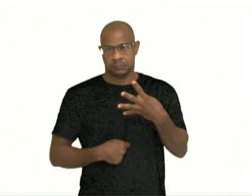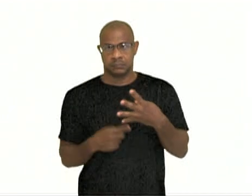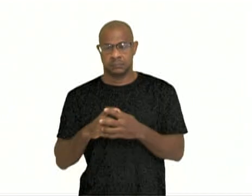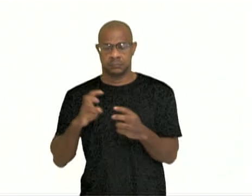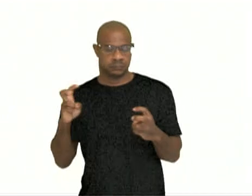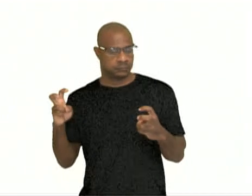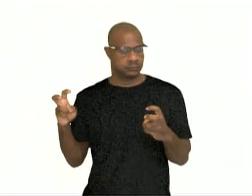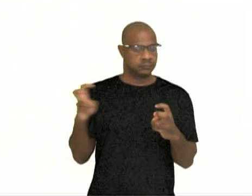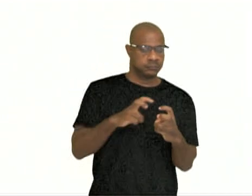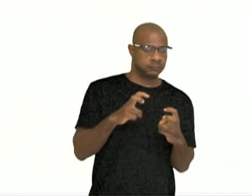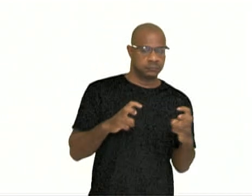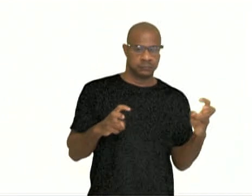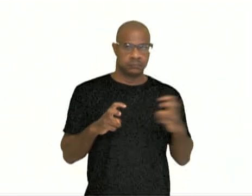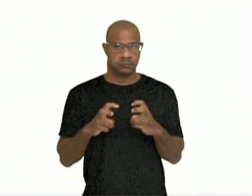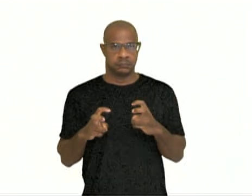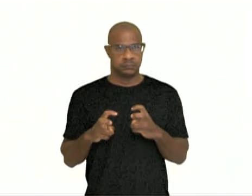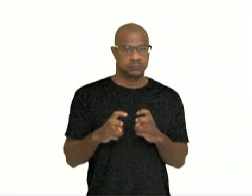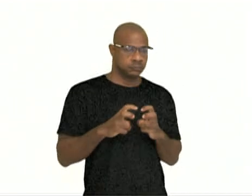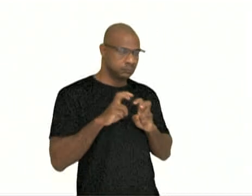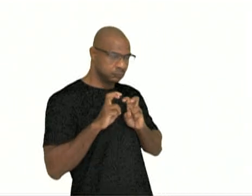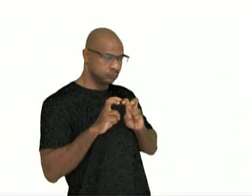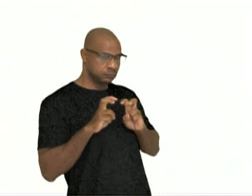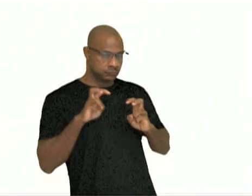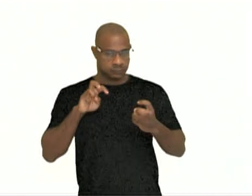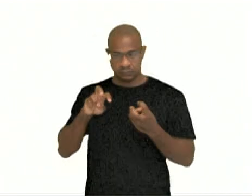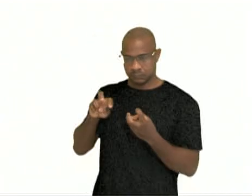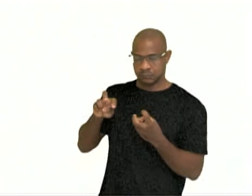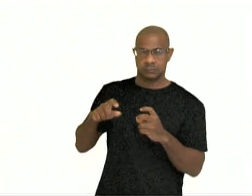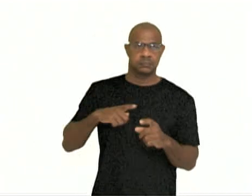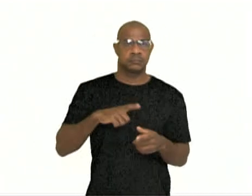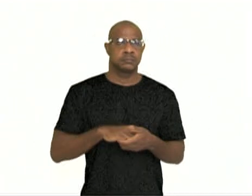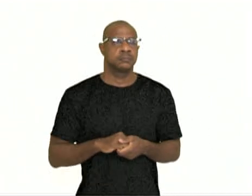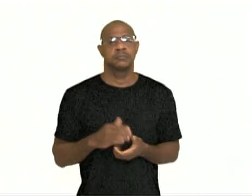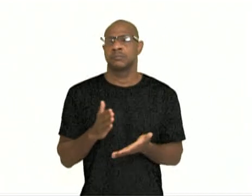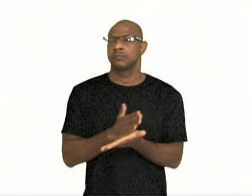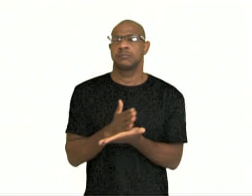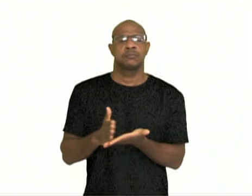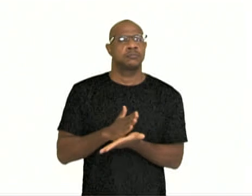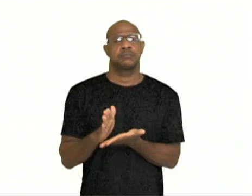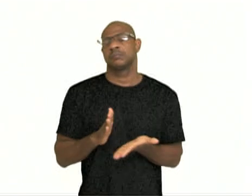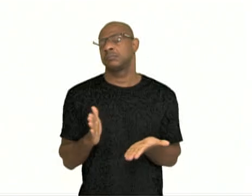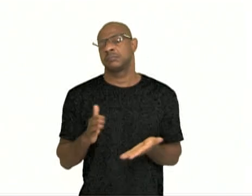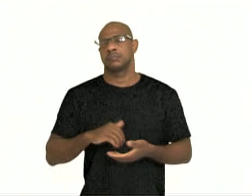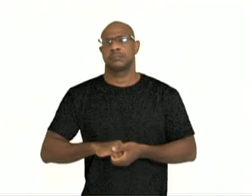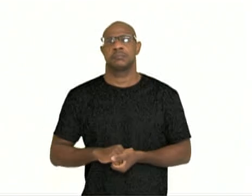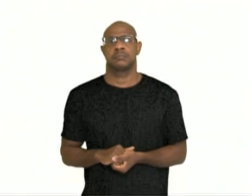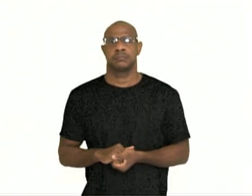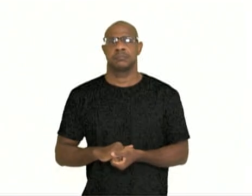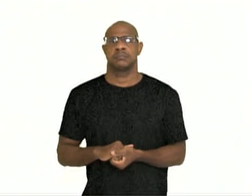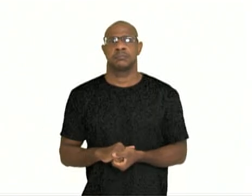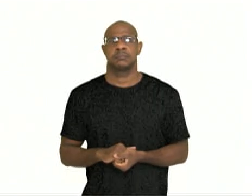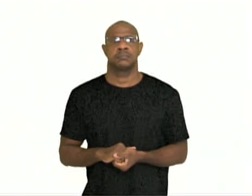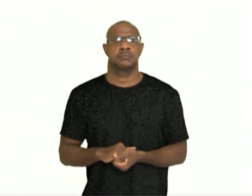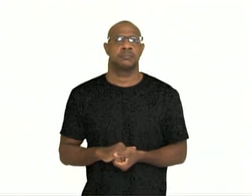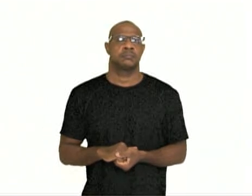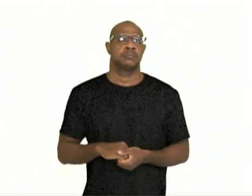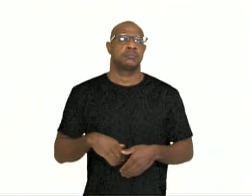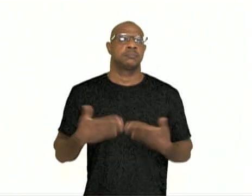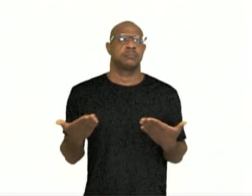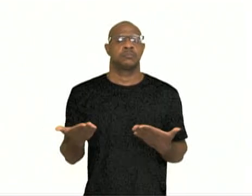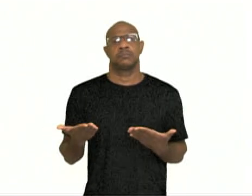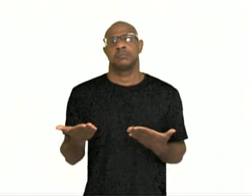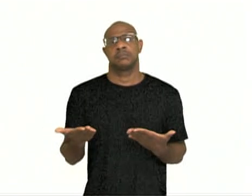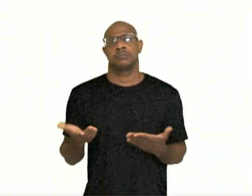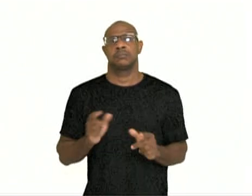ataque e defesa, tá? Essa divisão, ela não é assim muito, não é uma